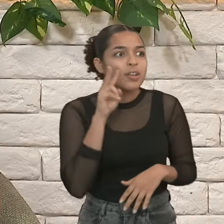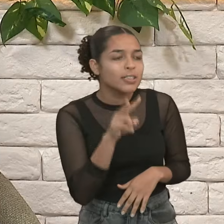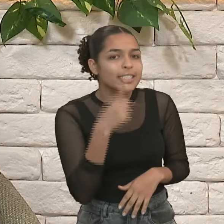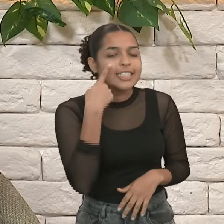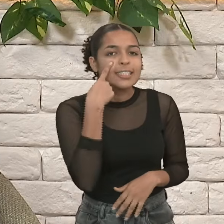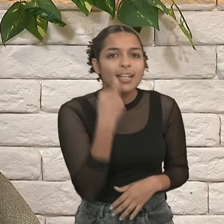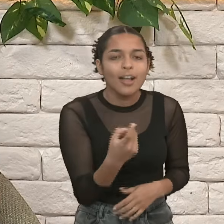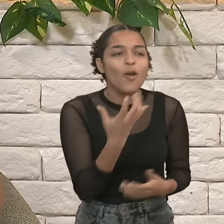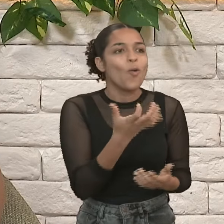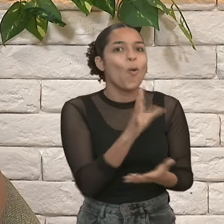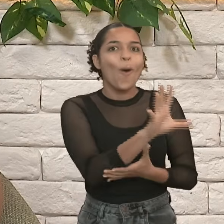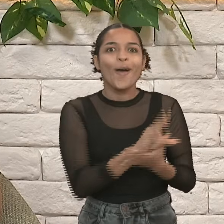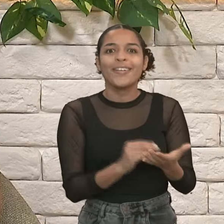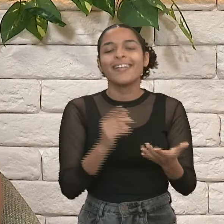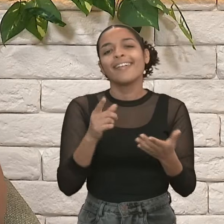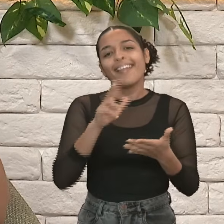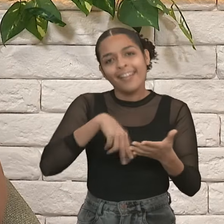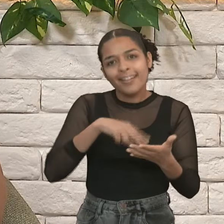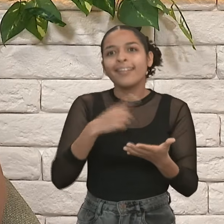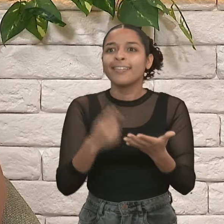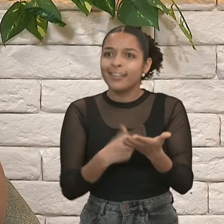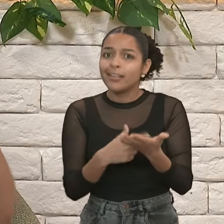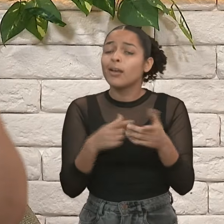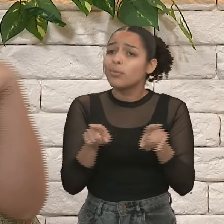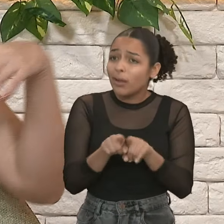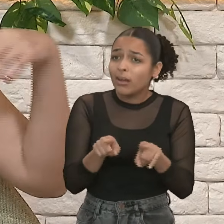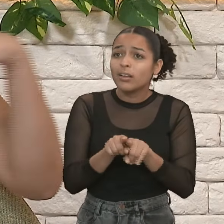de tela da criança se a gente não